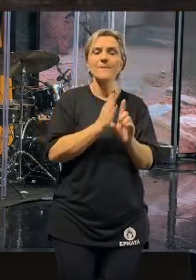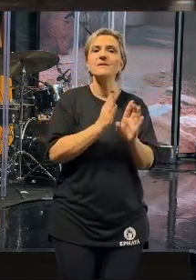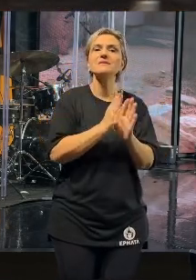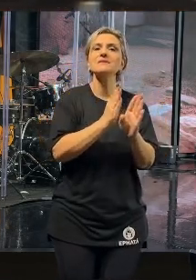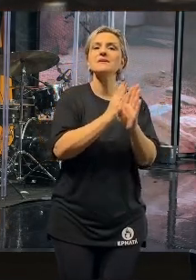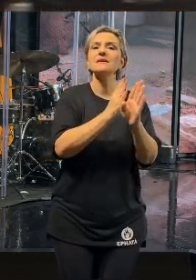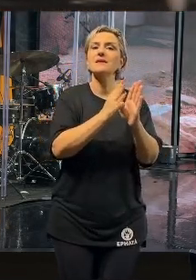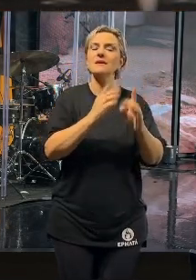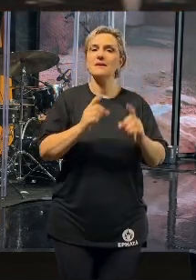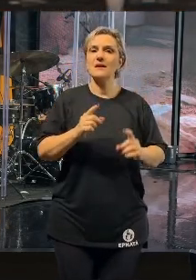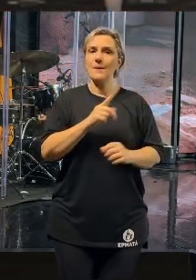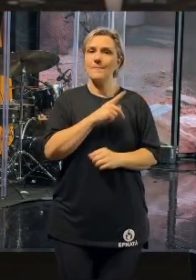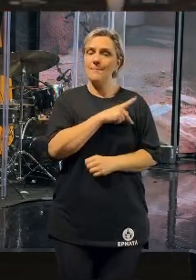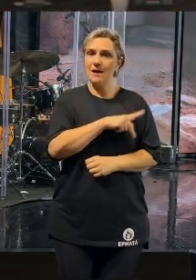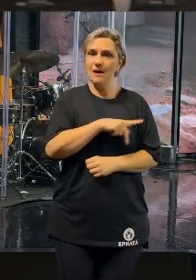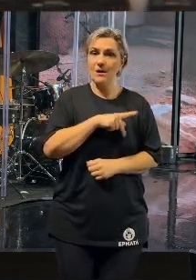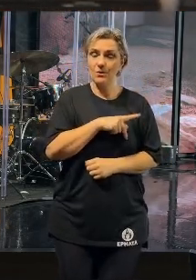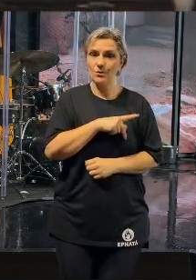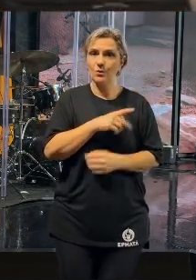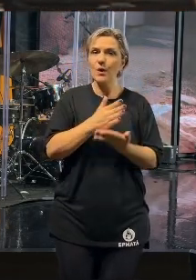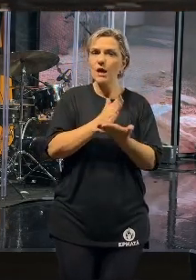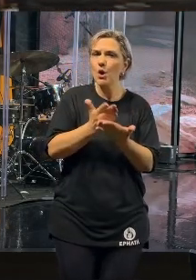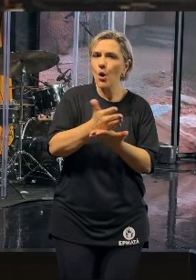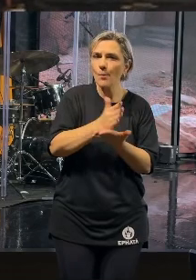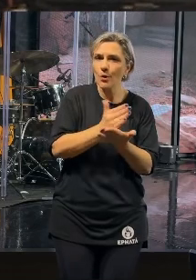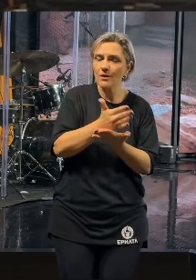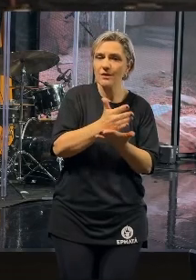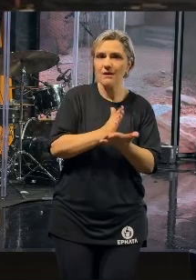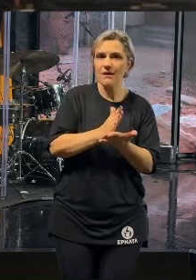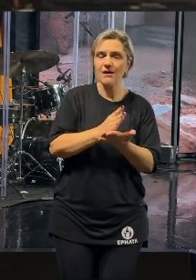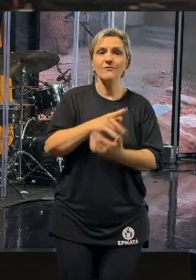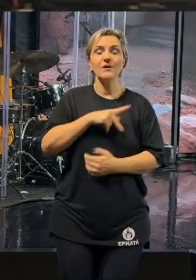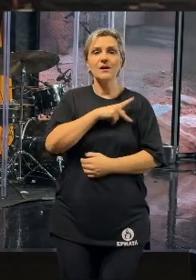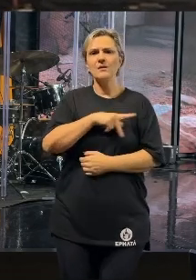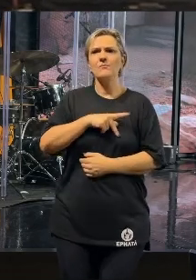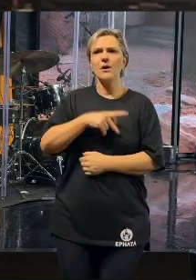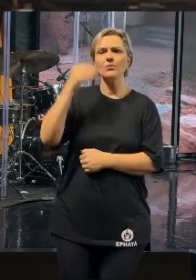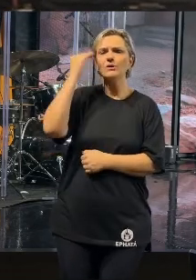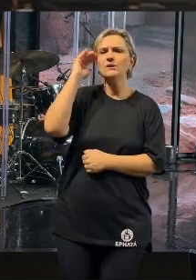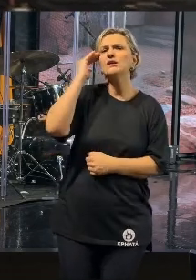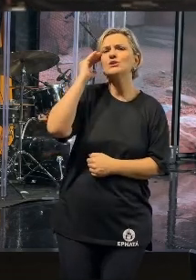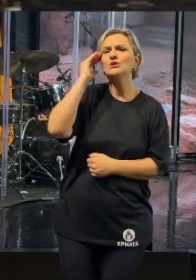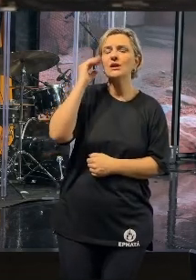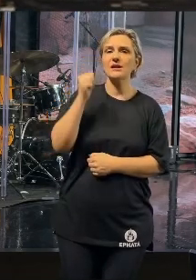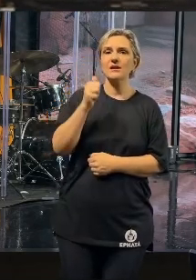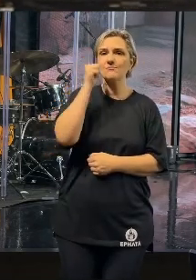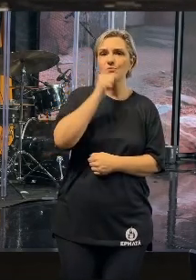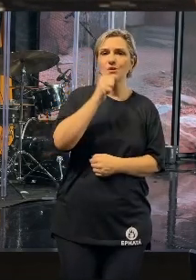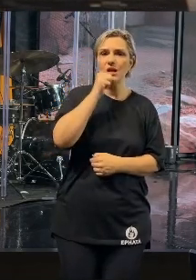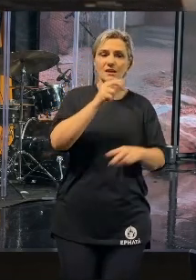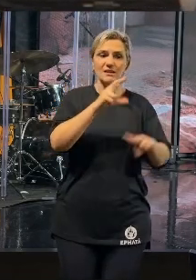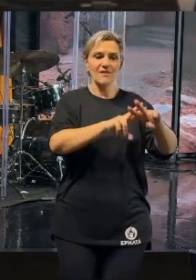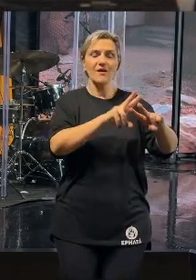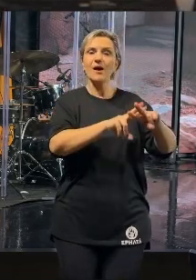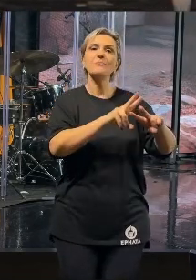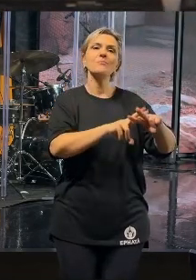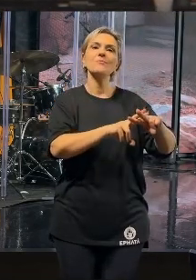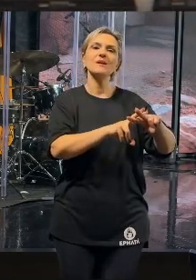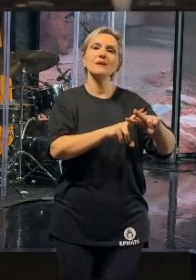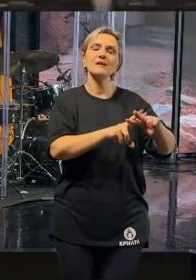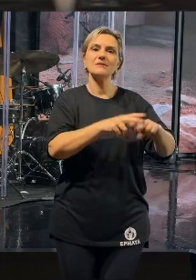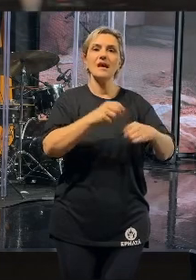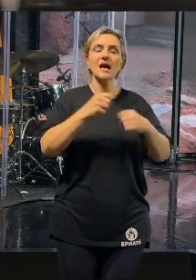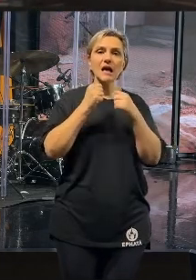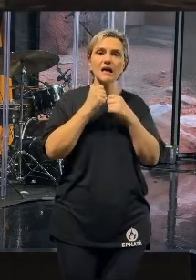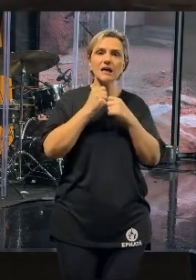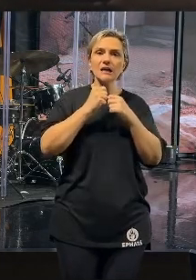Paulo, incomodava Paulo, a ponto do apóstolo Paulo entender que aquela mulher estava presa, cativa, e liberar,